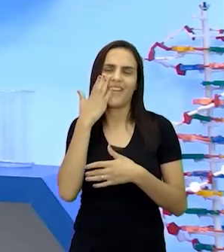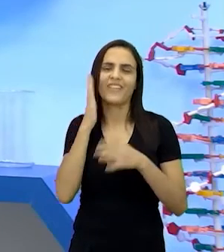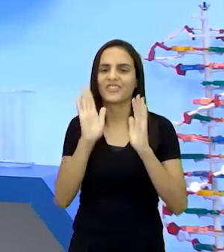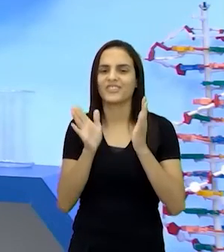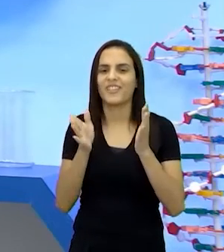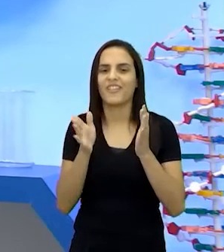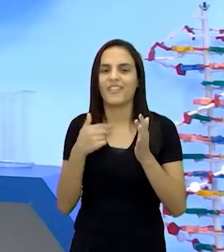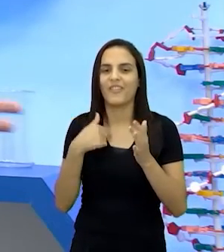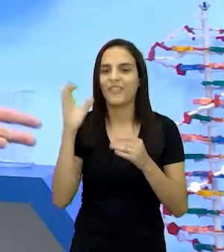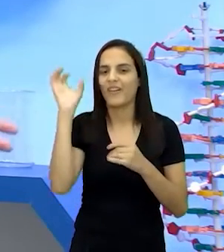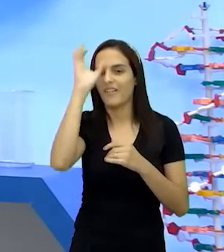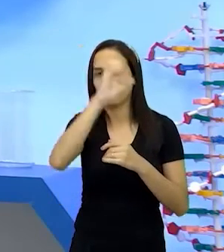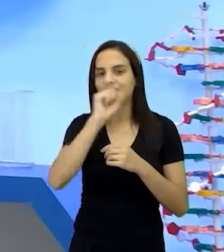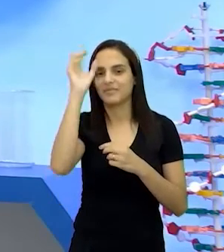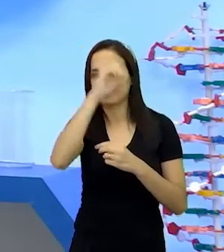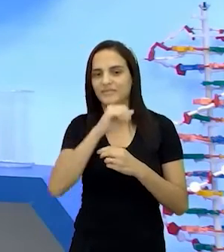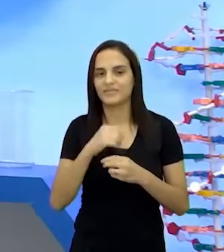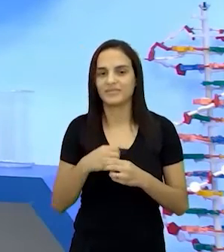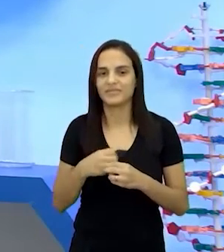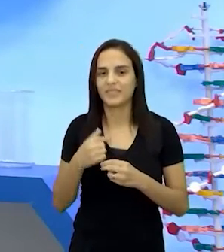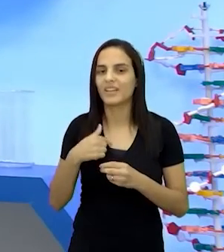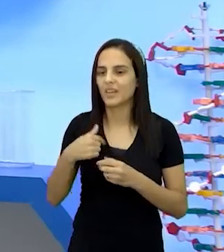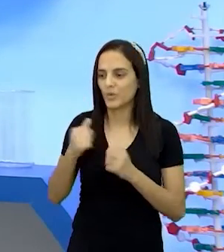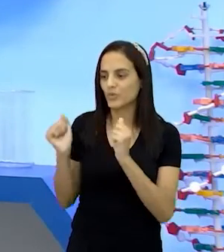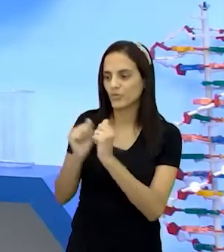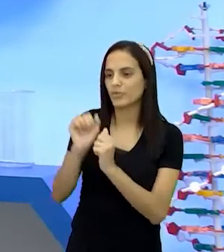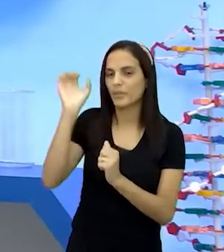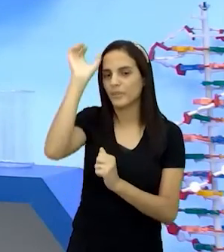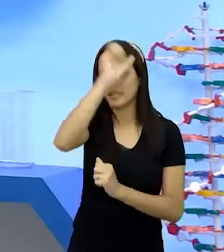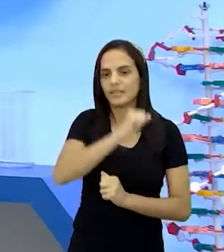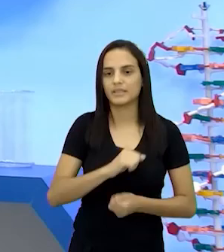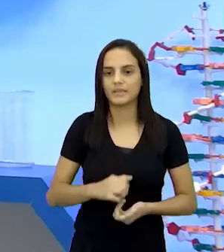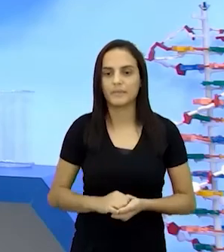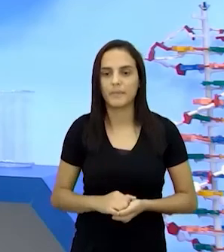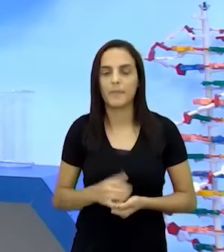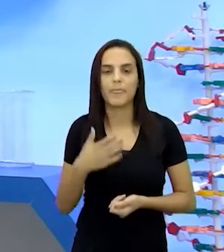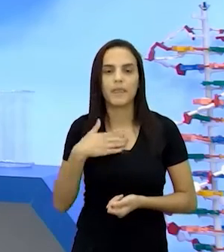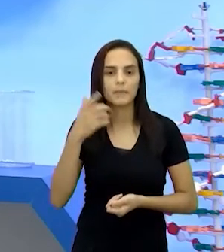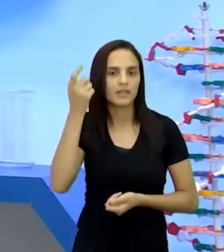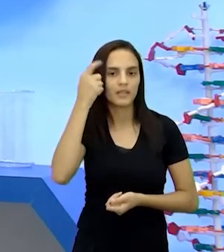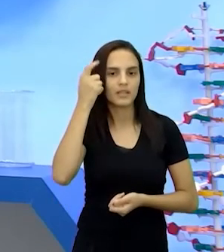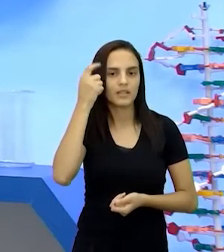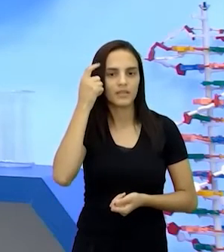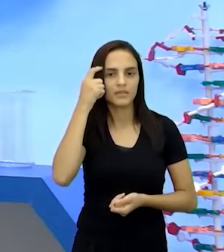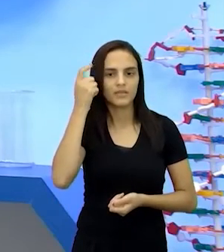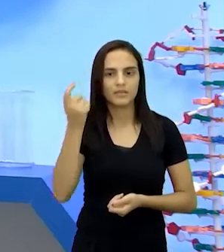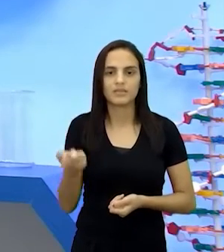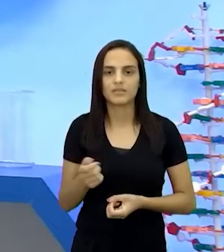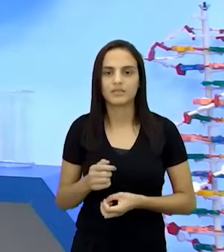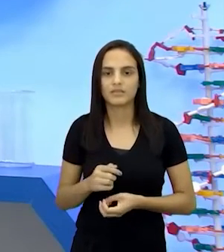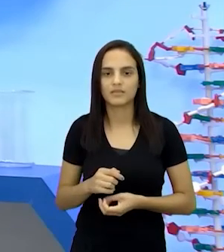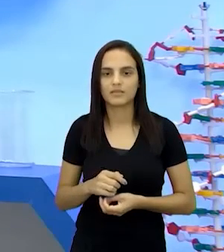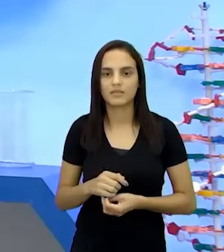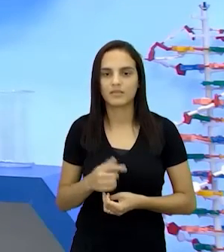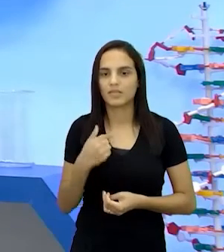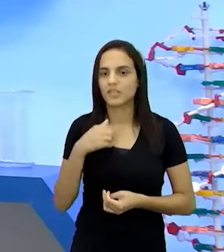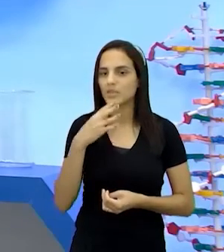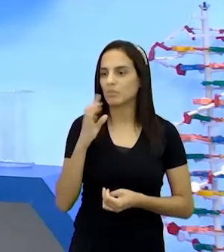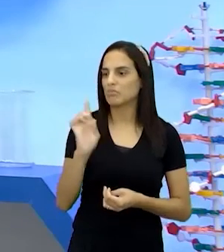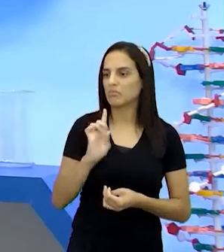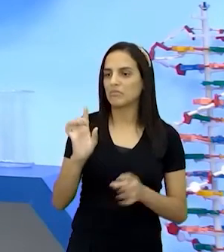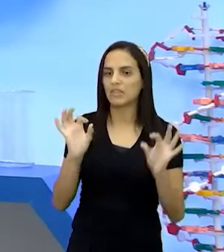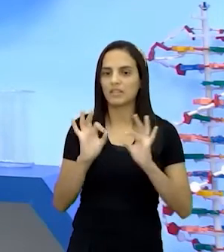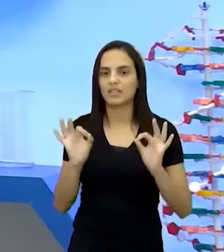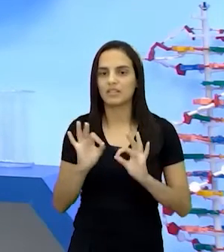Para que eu vou estar aqui aprendendo lá da professora? Eu estou aqui para poder aprender. Então, na minha cabeça, de estereotipada, de quem não conhece